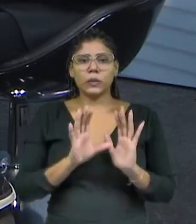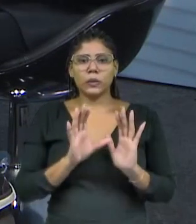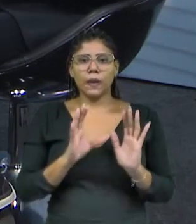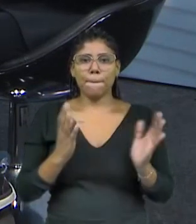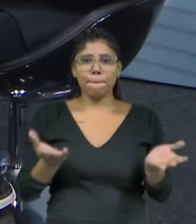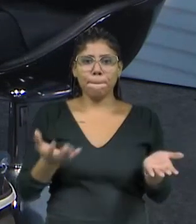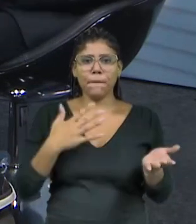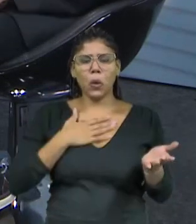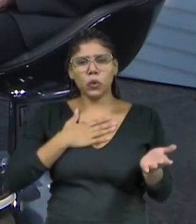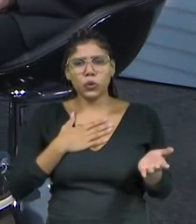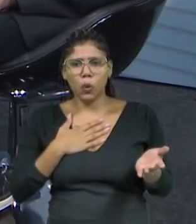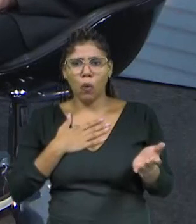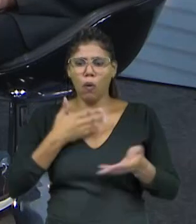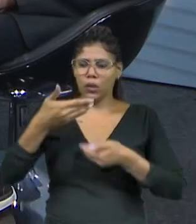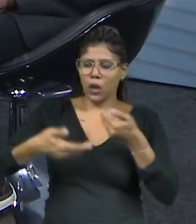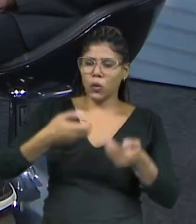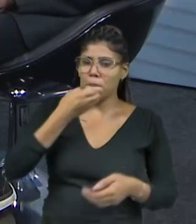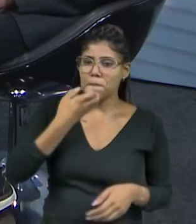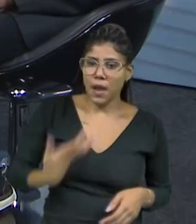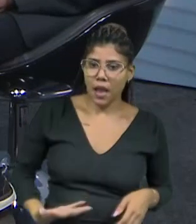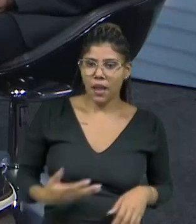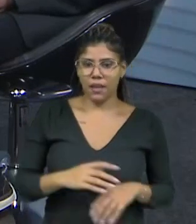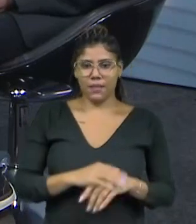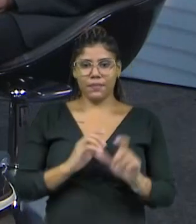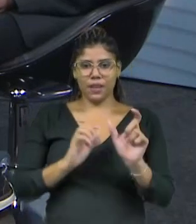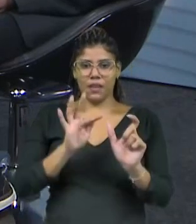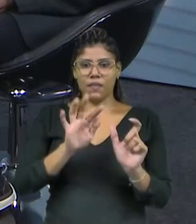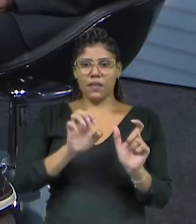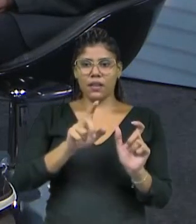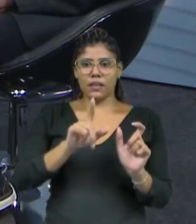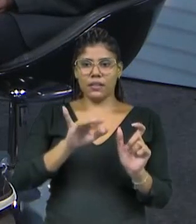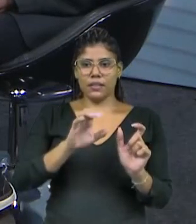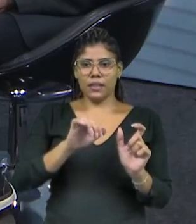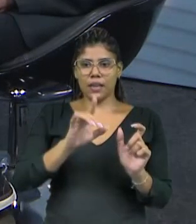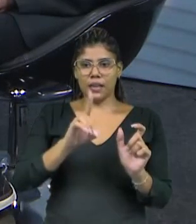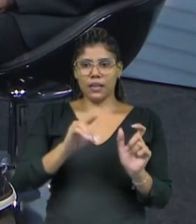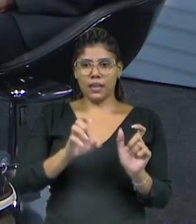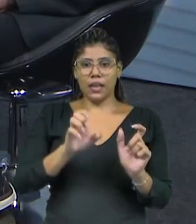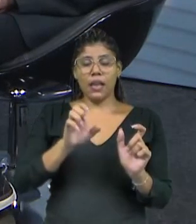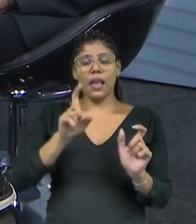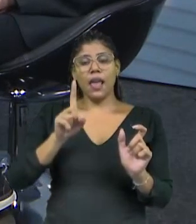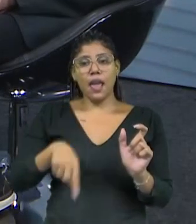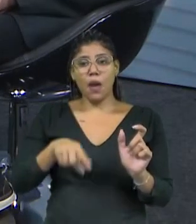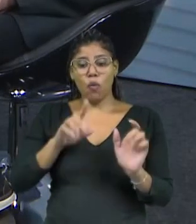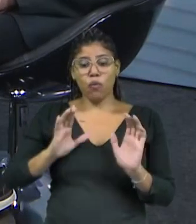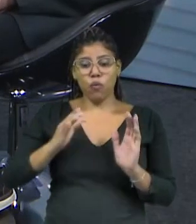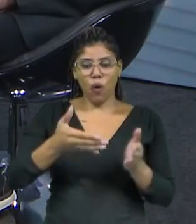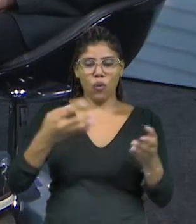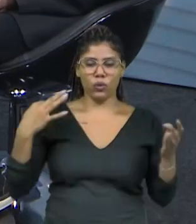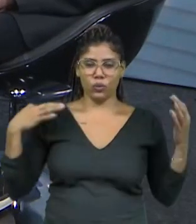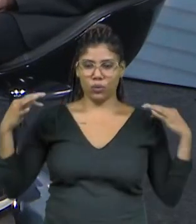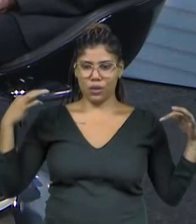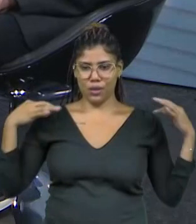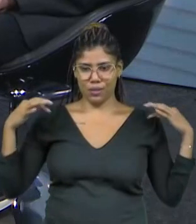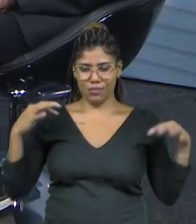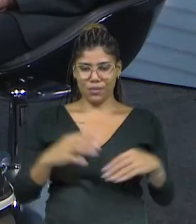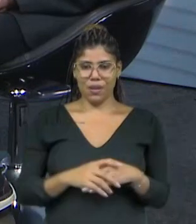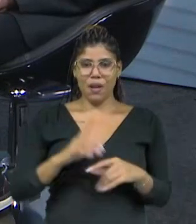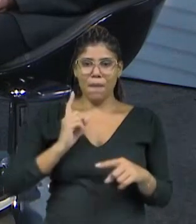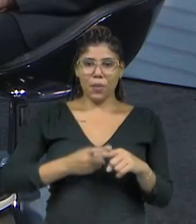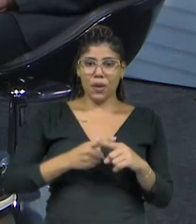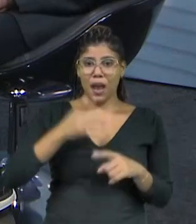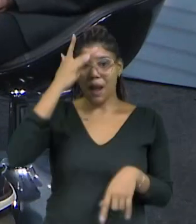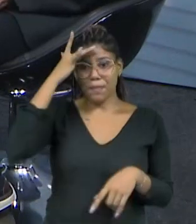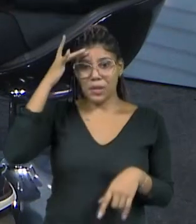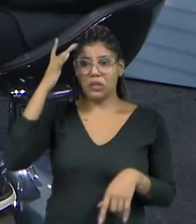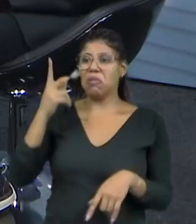ele foi acolhido. E esse conceito de felicidade impulsiona o turismo, porque ele vai indicar a cidade para alguém, ele volta, ele diz